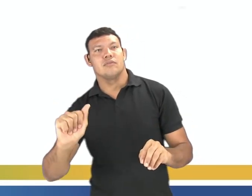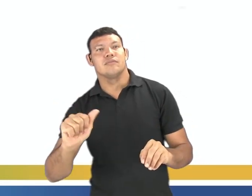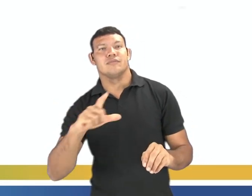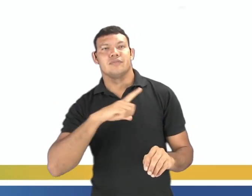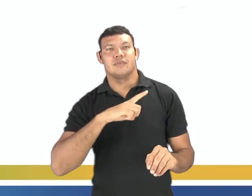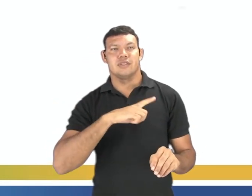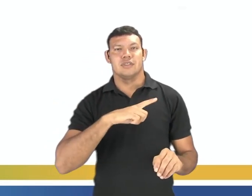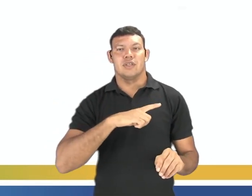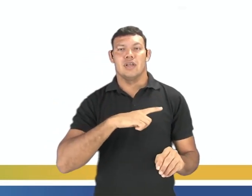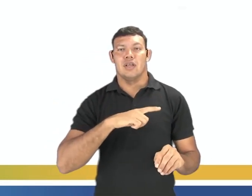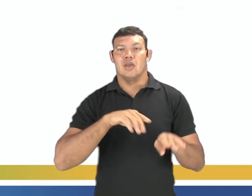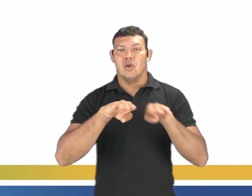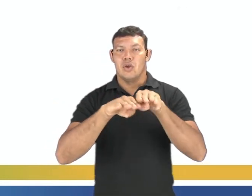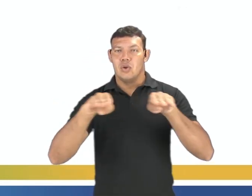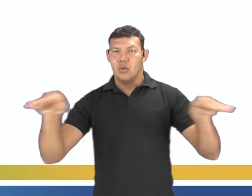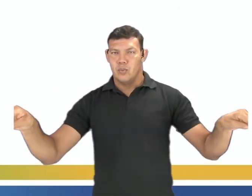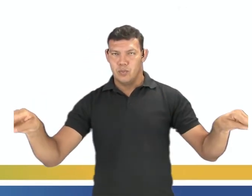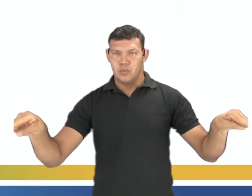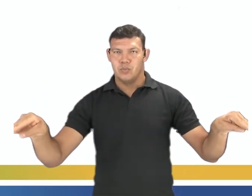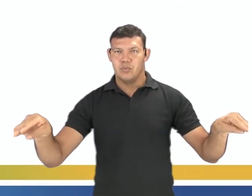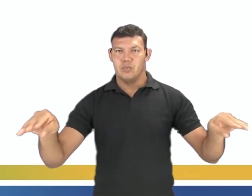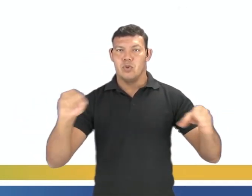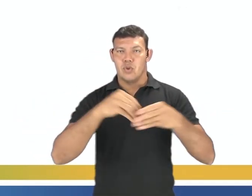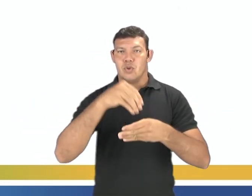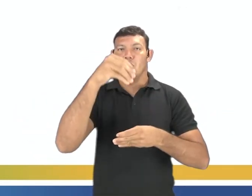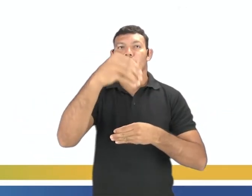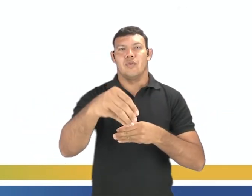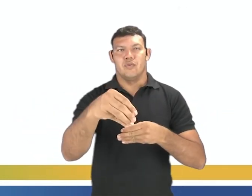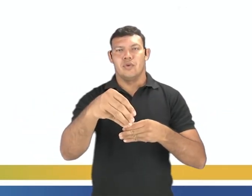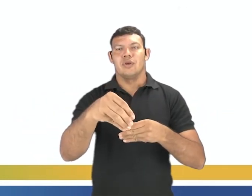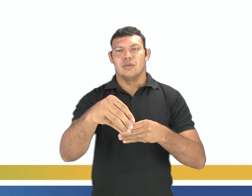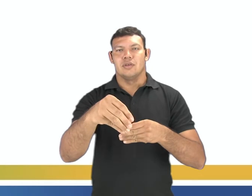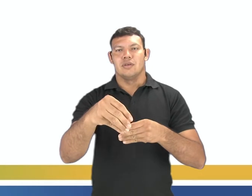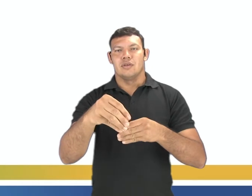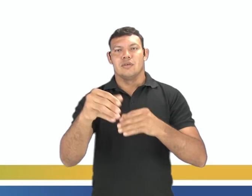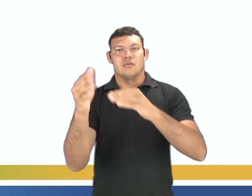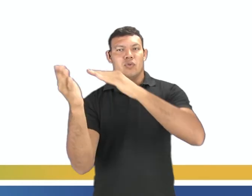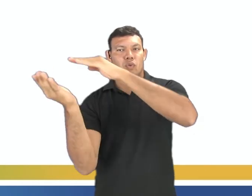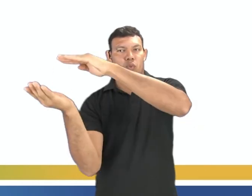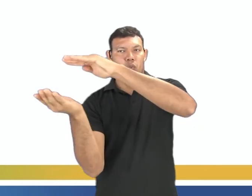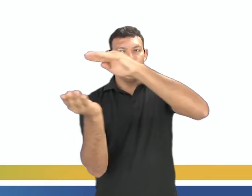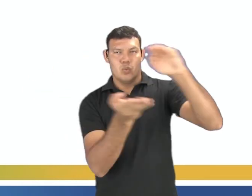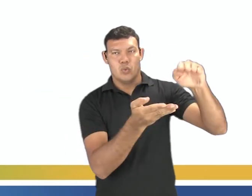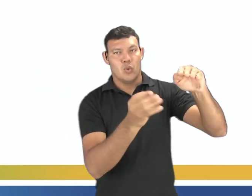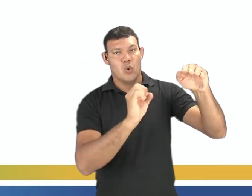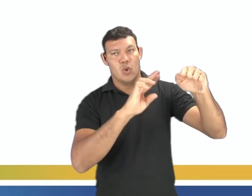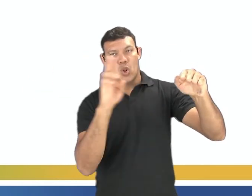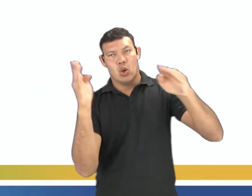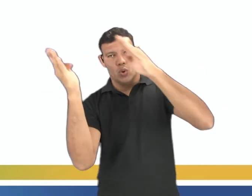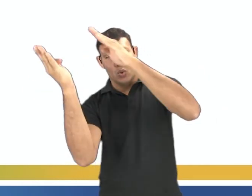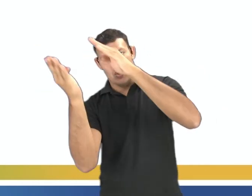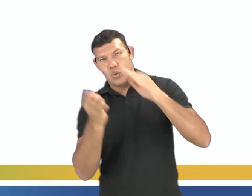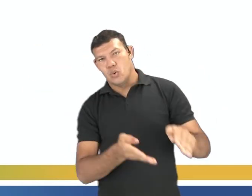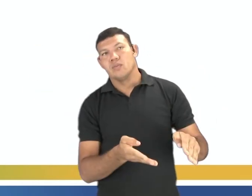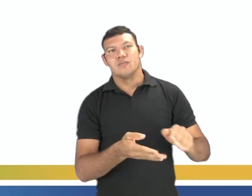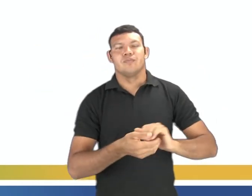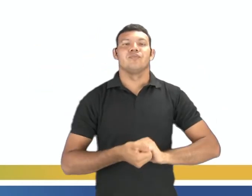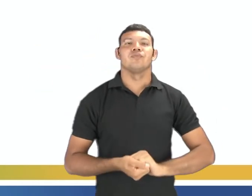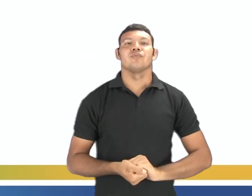plano e fora desse plano existe uma reta paralelo a esse plano